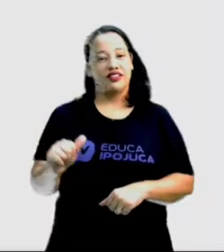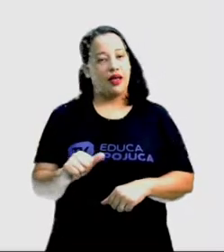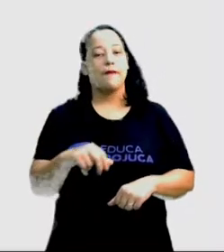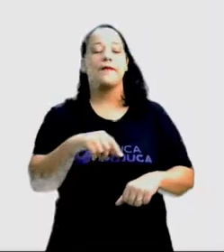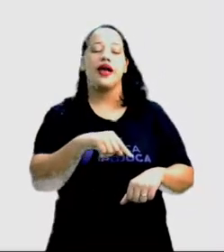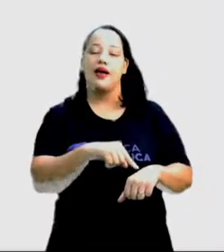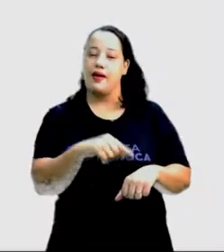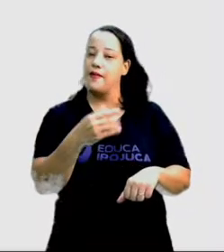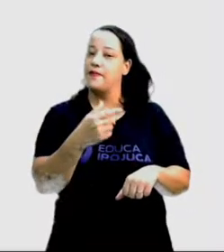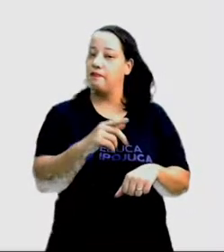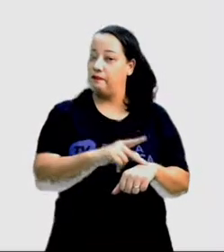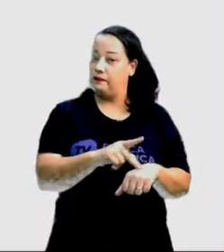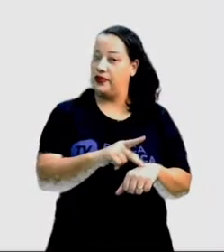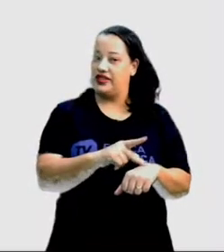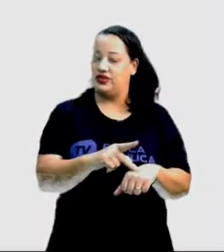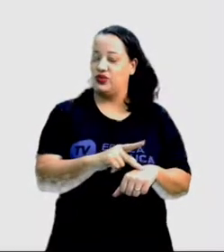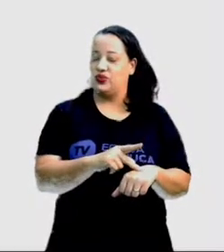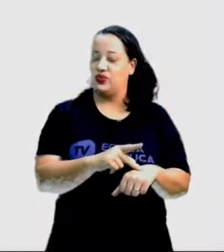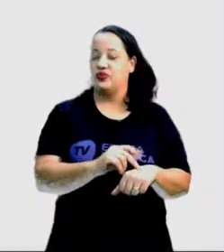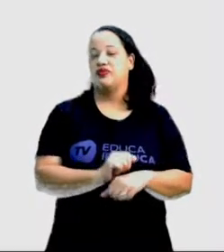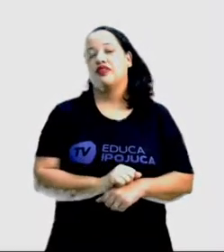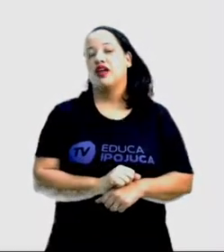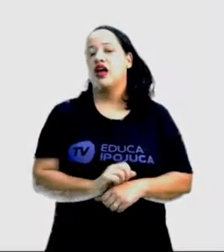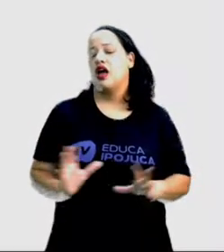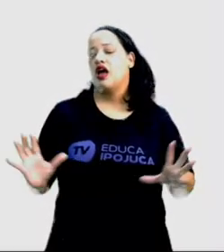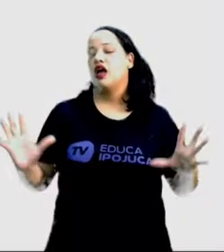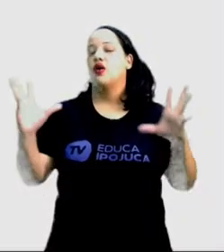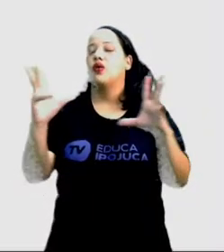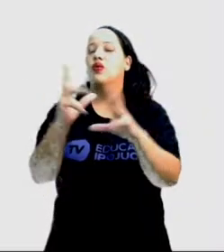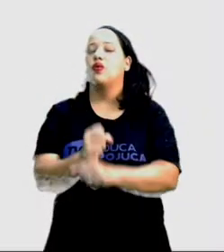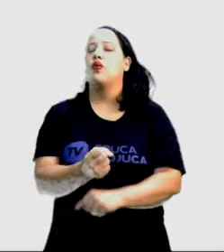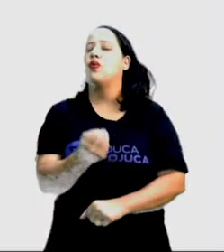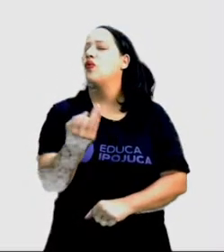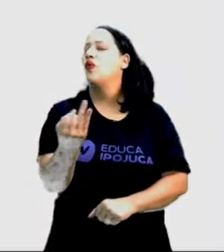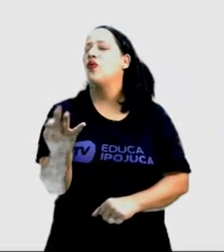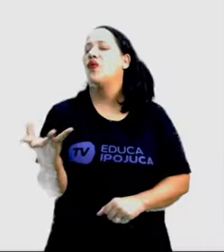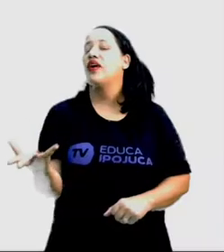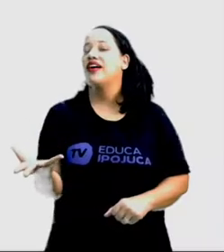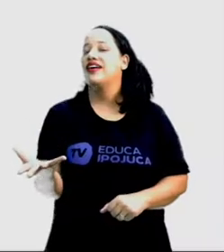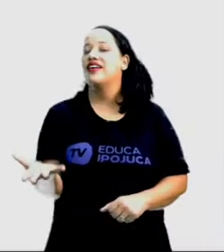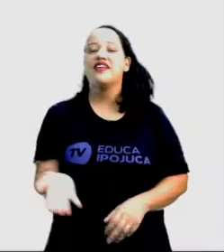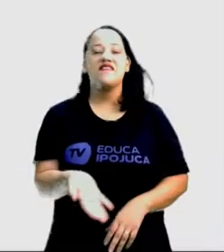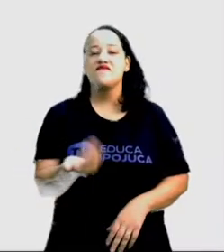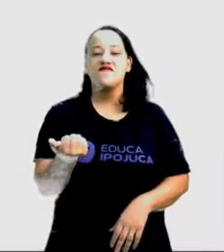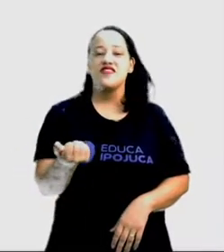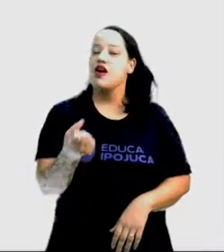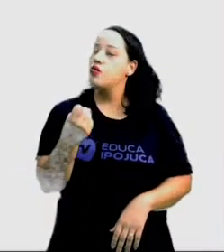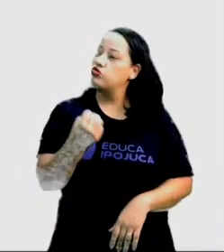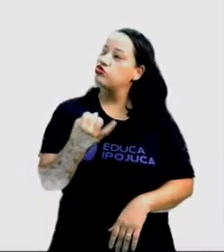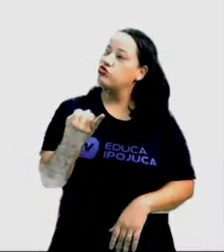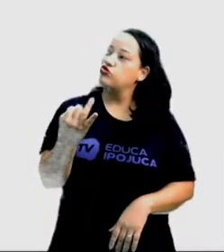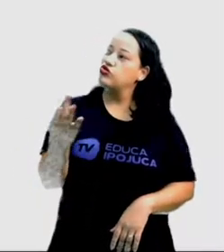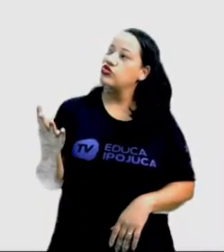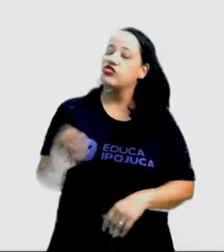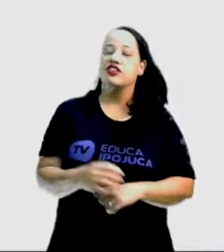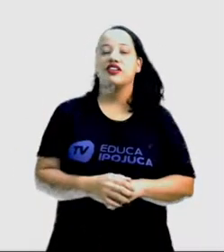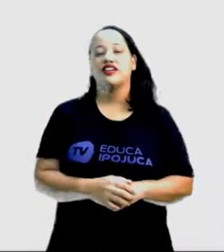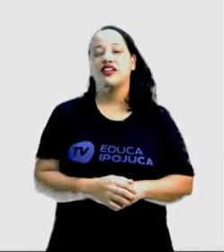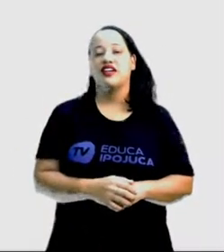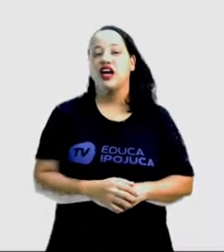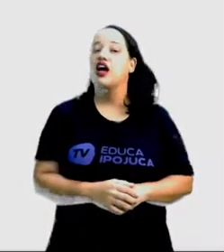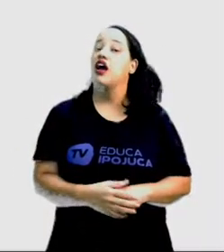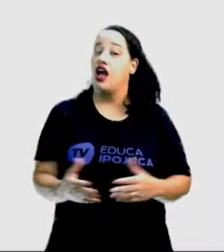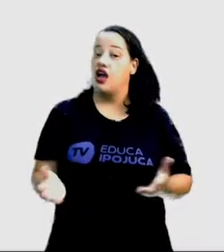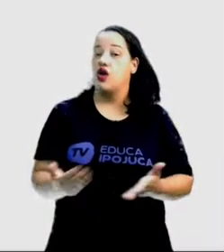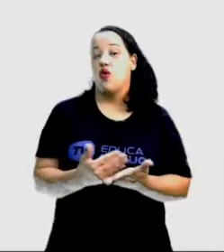Qual foi a quantidade de corações feito pelas meninas? Vamos contar, crianças? Vamos iniciar